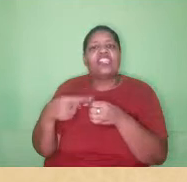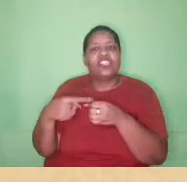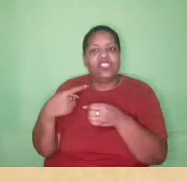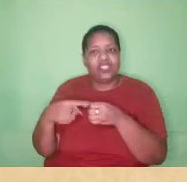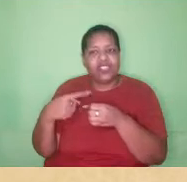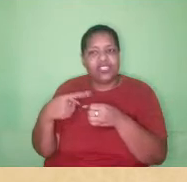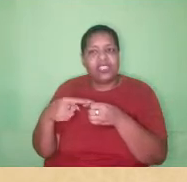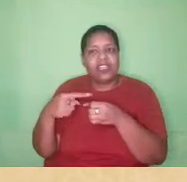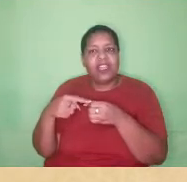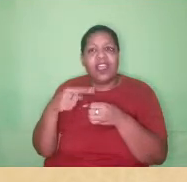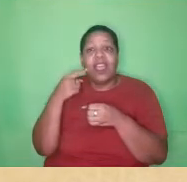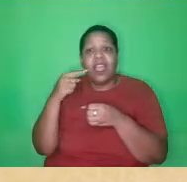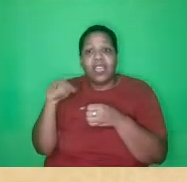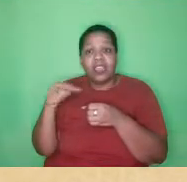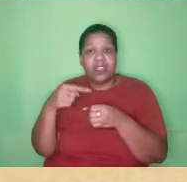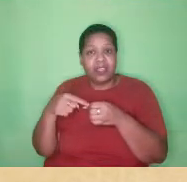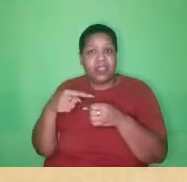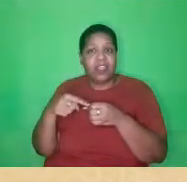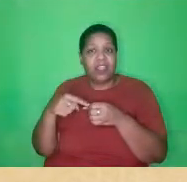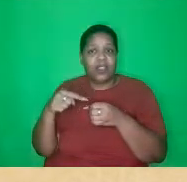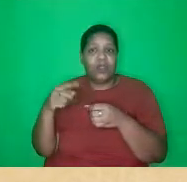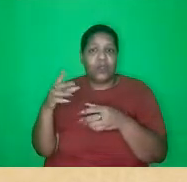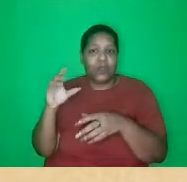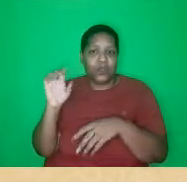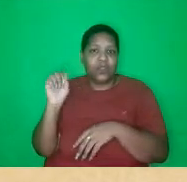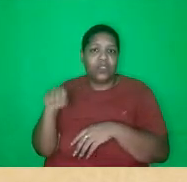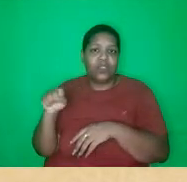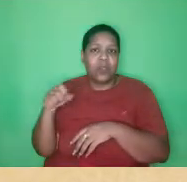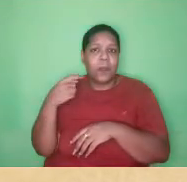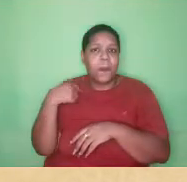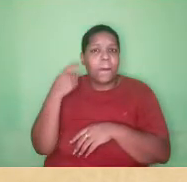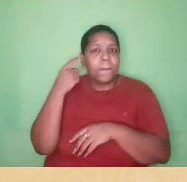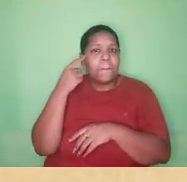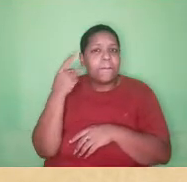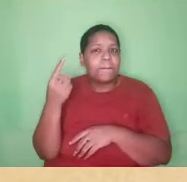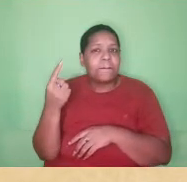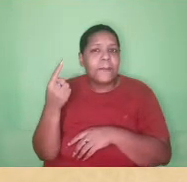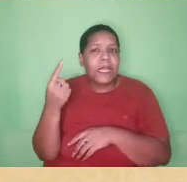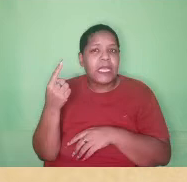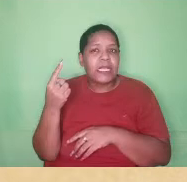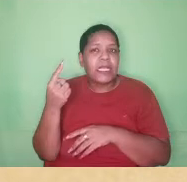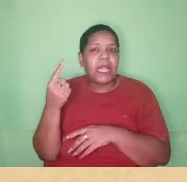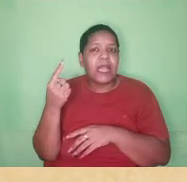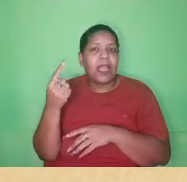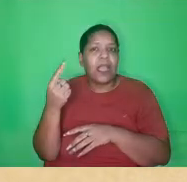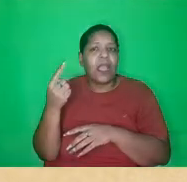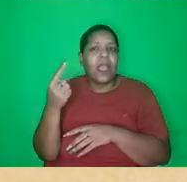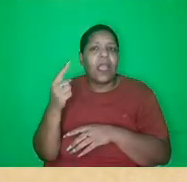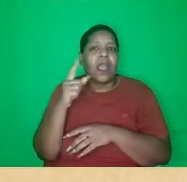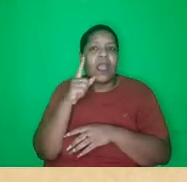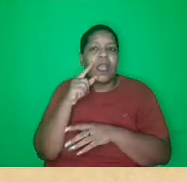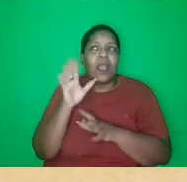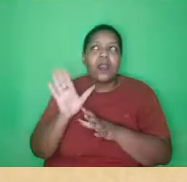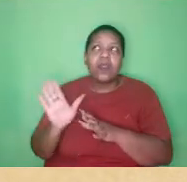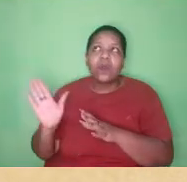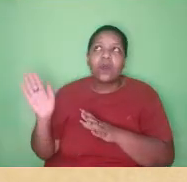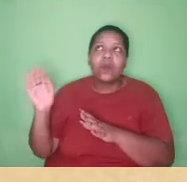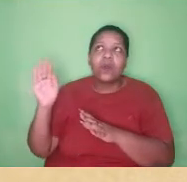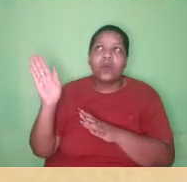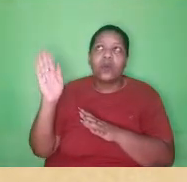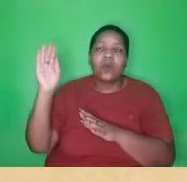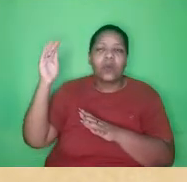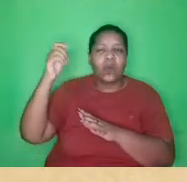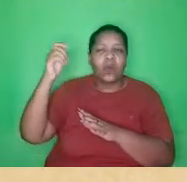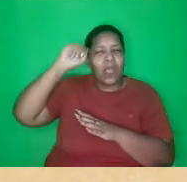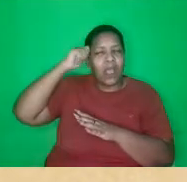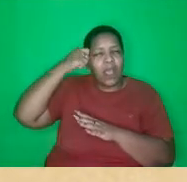na área urbana do Rio de Janeiro. Se você pensar o litoral africano, vamos pensar Luanda, vamos